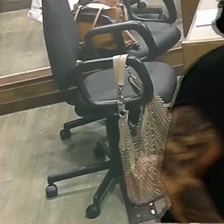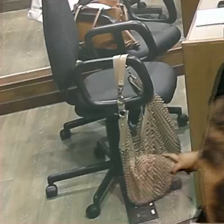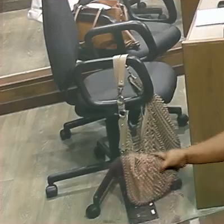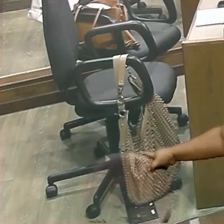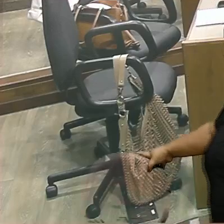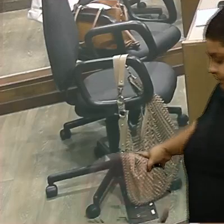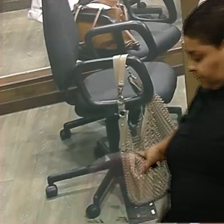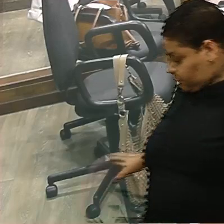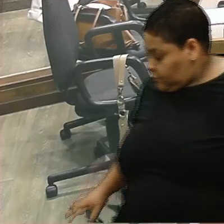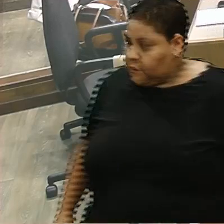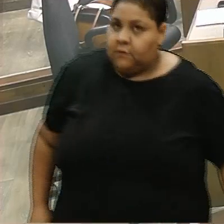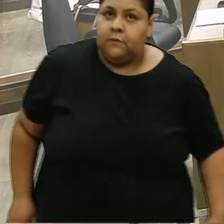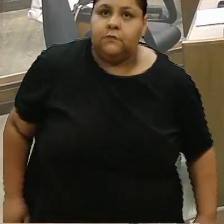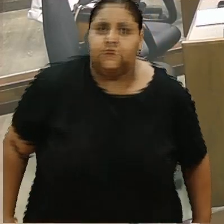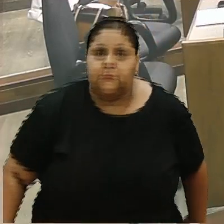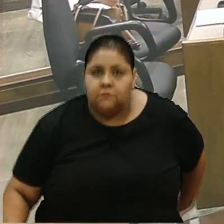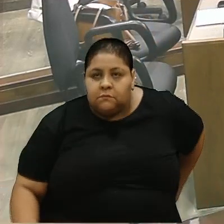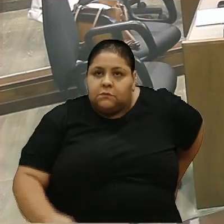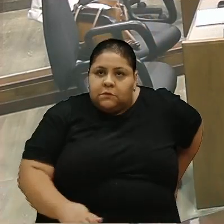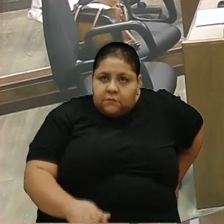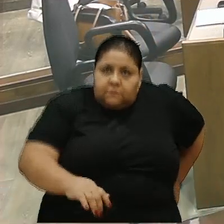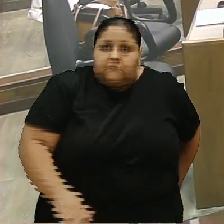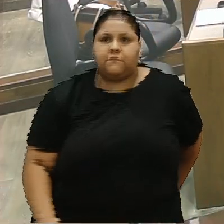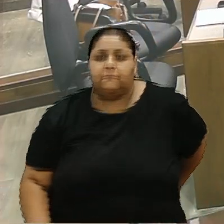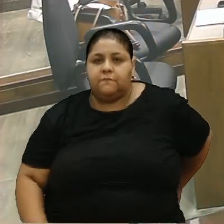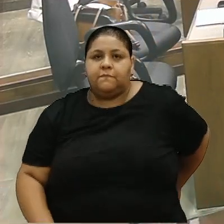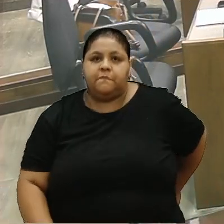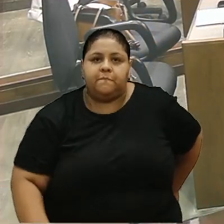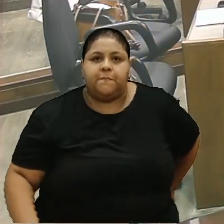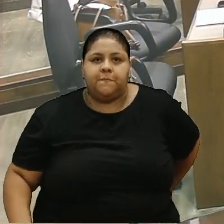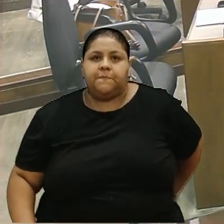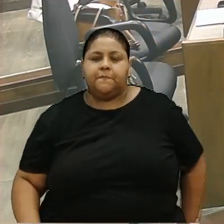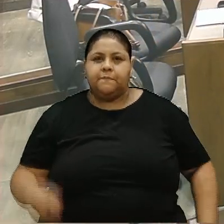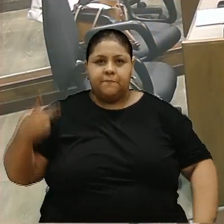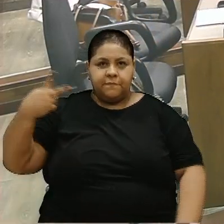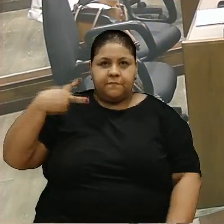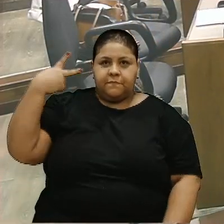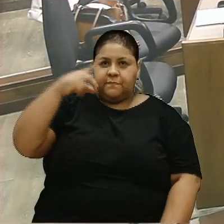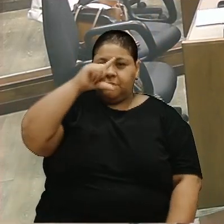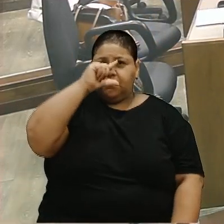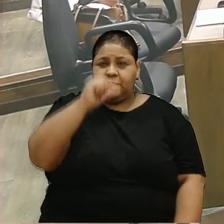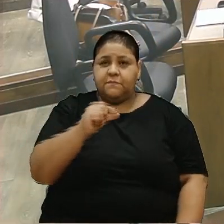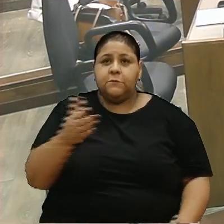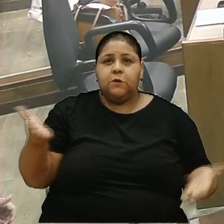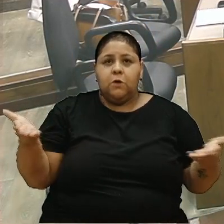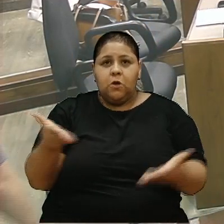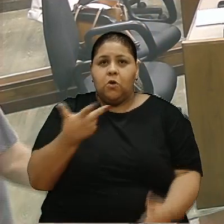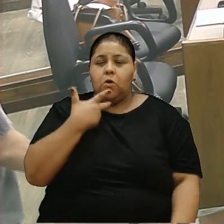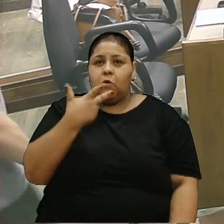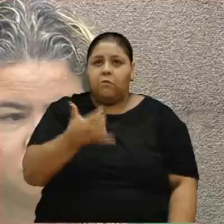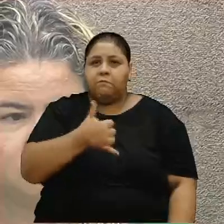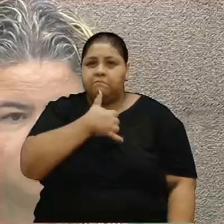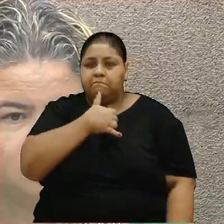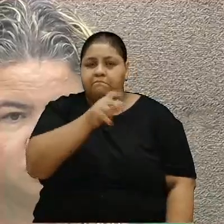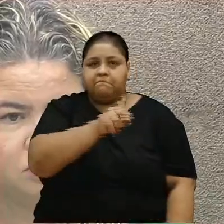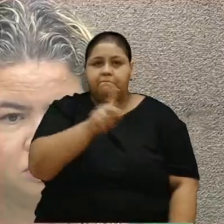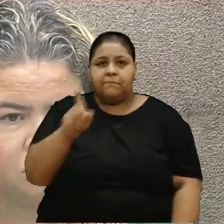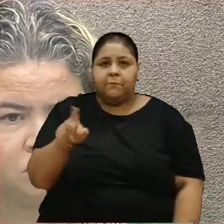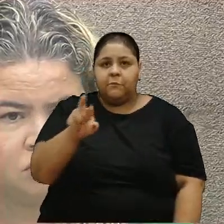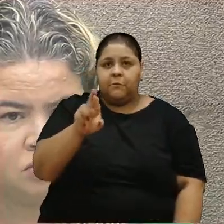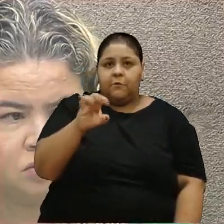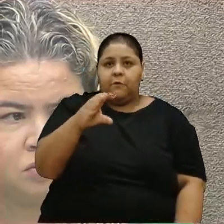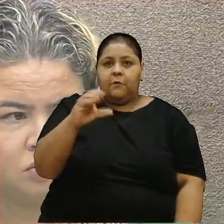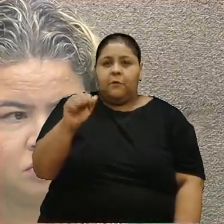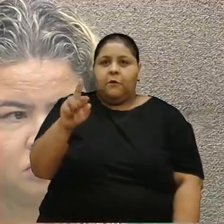Fantinel. Senhor presidente, nobres colegas, eu queria fazer um voto de pesar ao professor